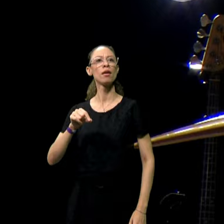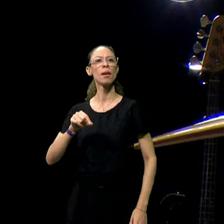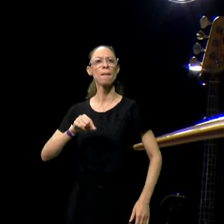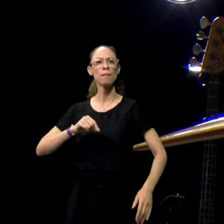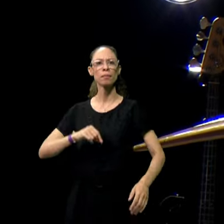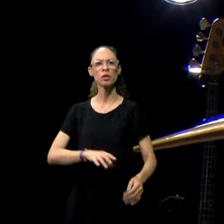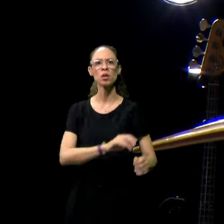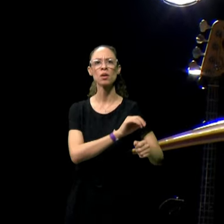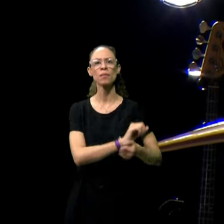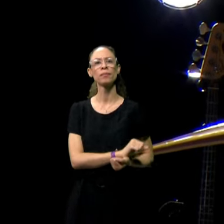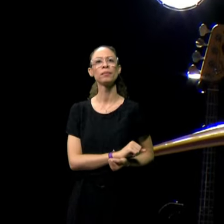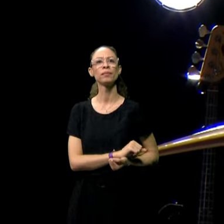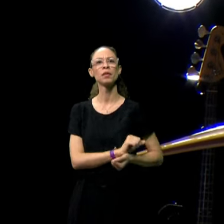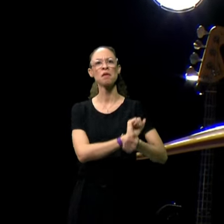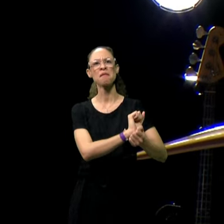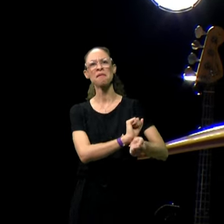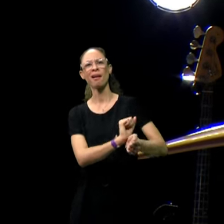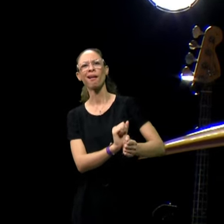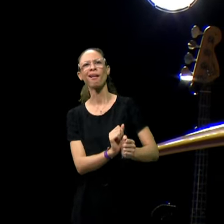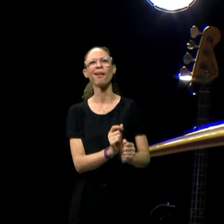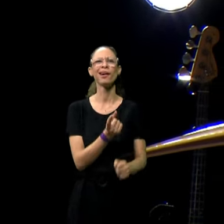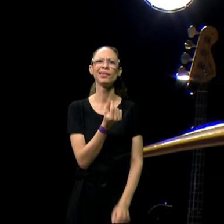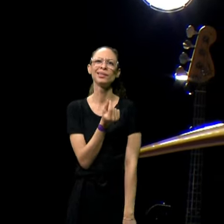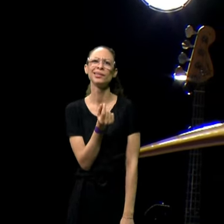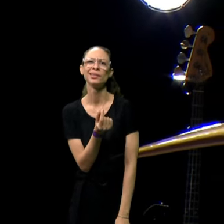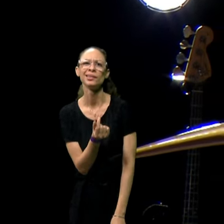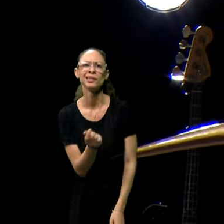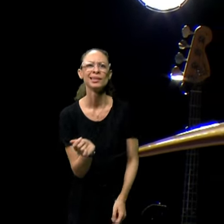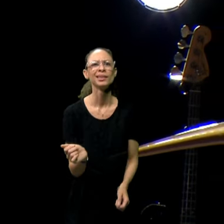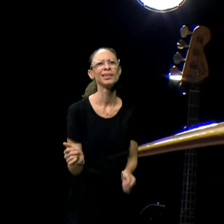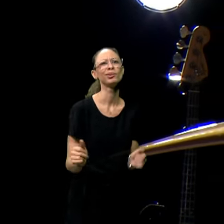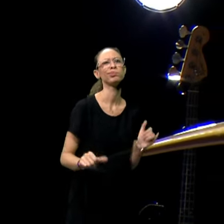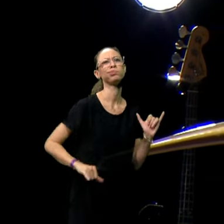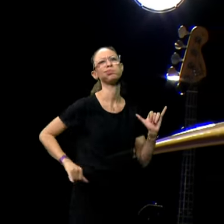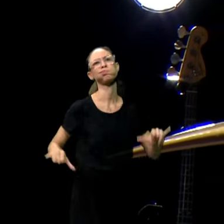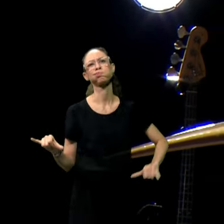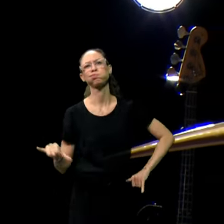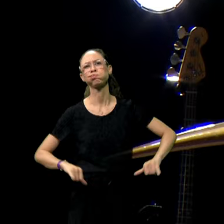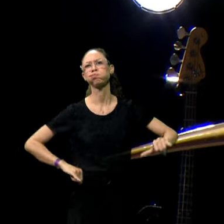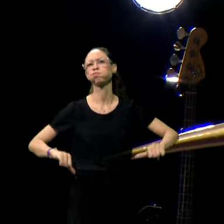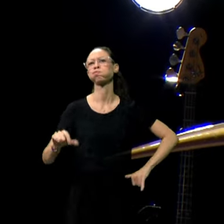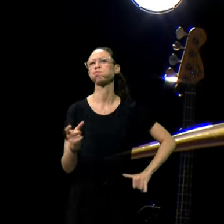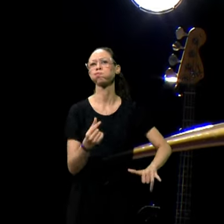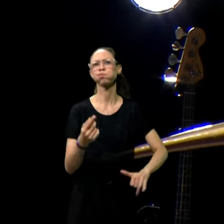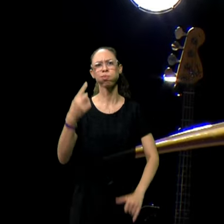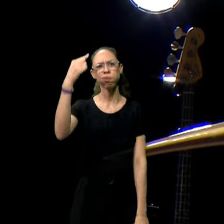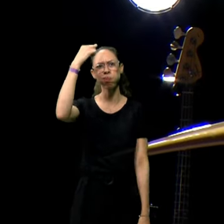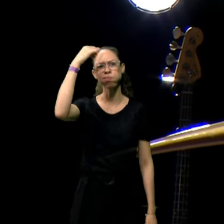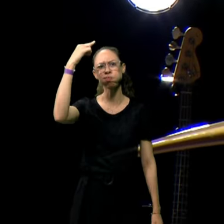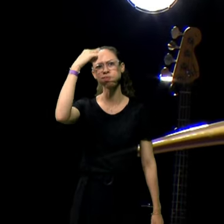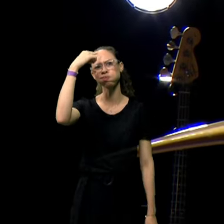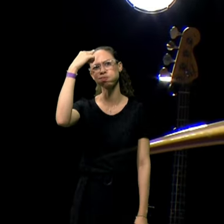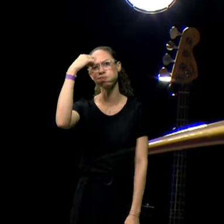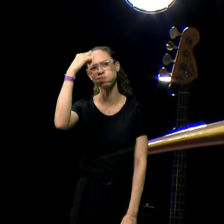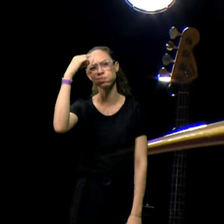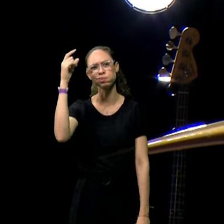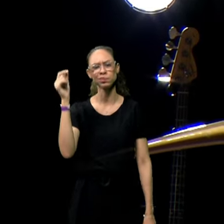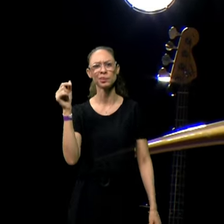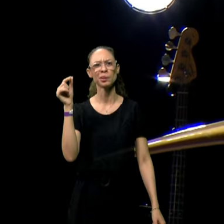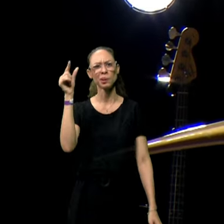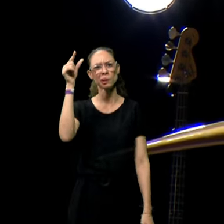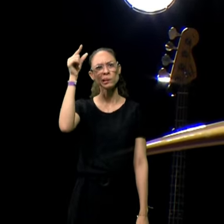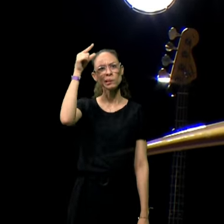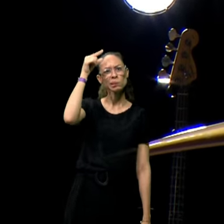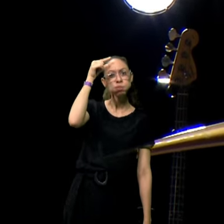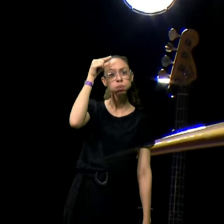do estreito financeiro que está na nossa mentalidade e entender que o Rei do Universo te chama